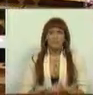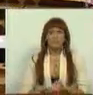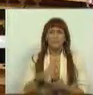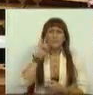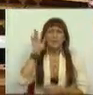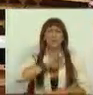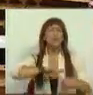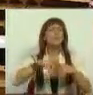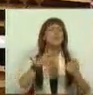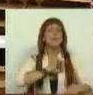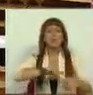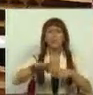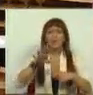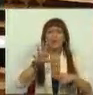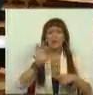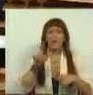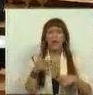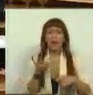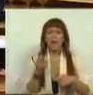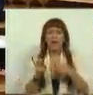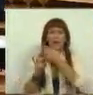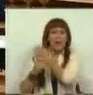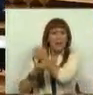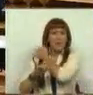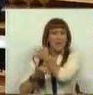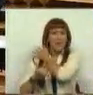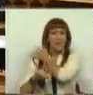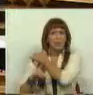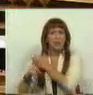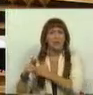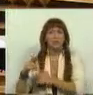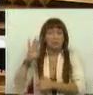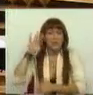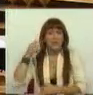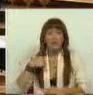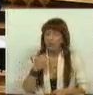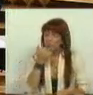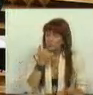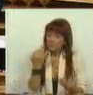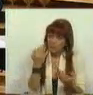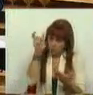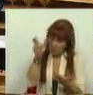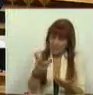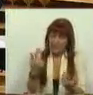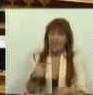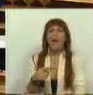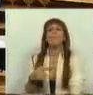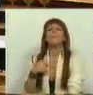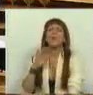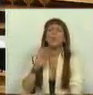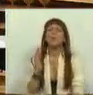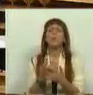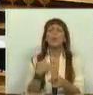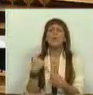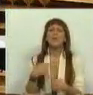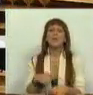senhoras e senhores deputados, senhor deputado Helder Amaral, tenho, como sabe, muito apreço pelo senhor deputado. E a última coisa